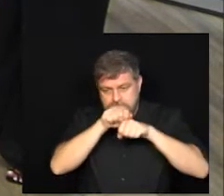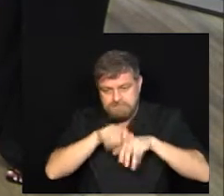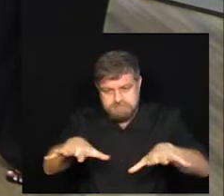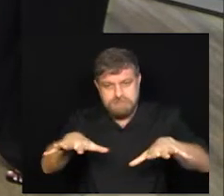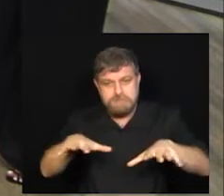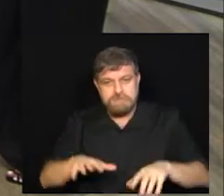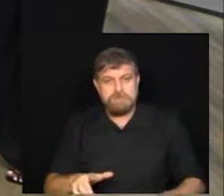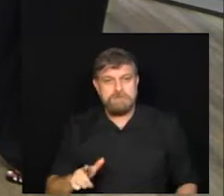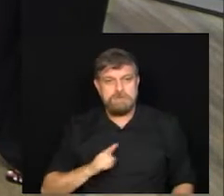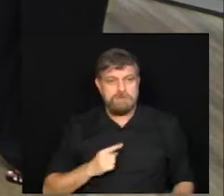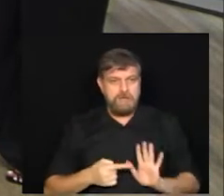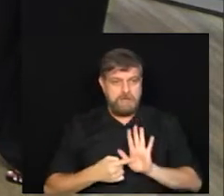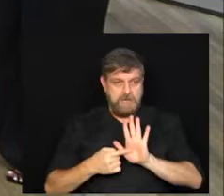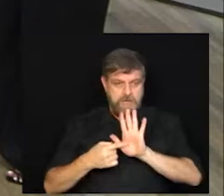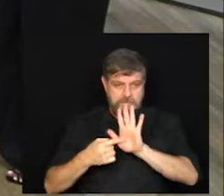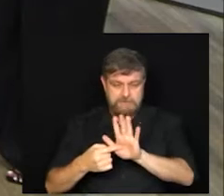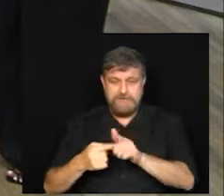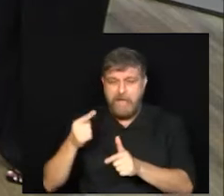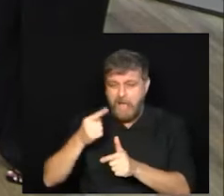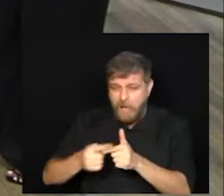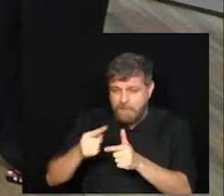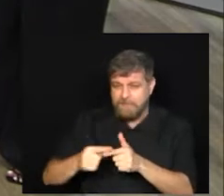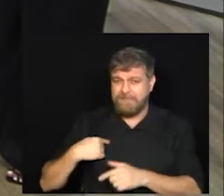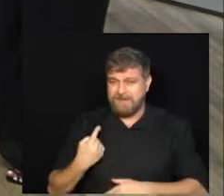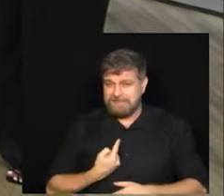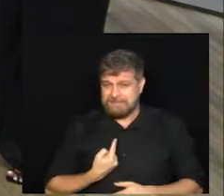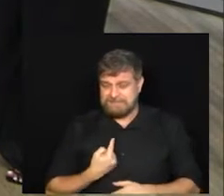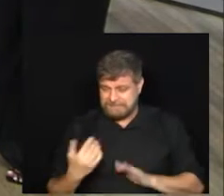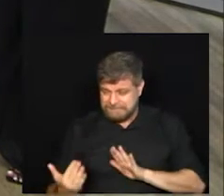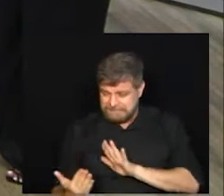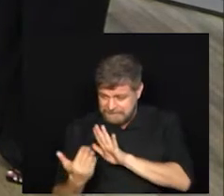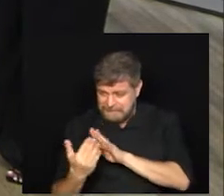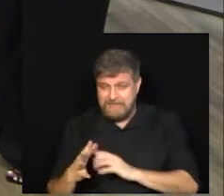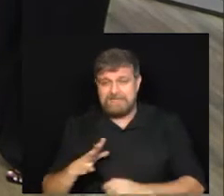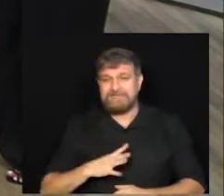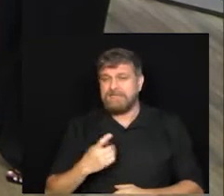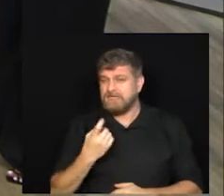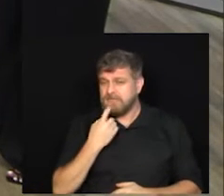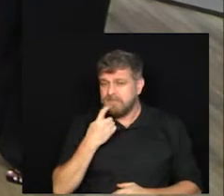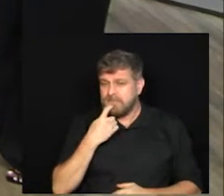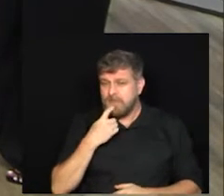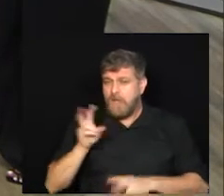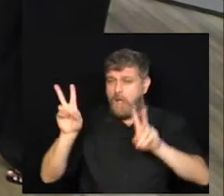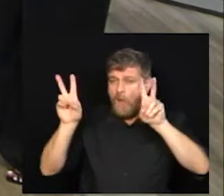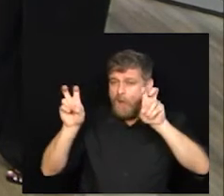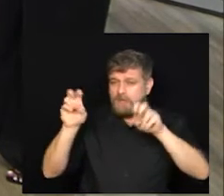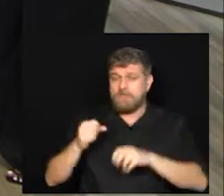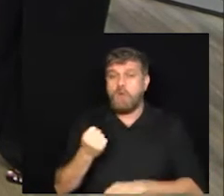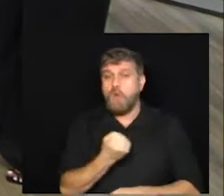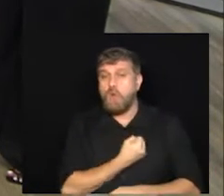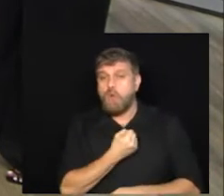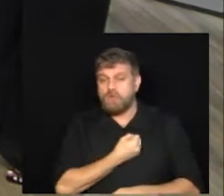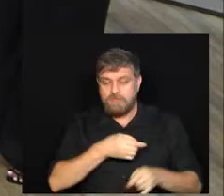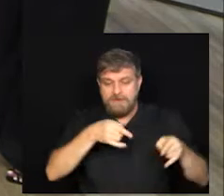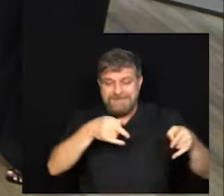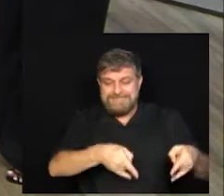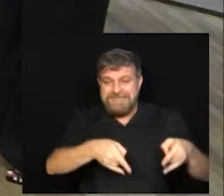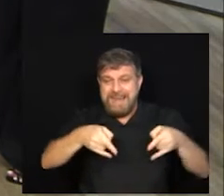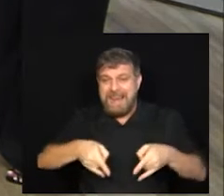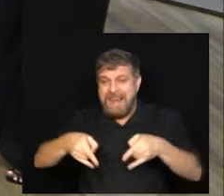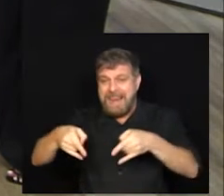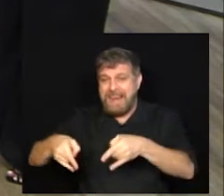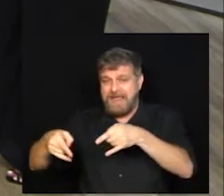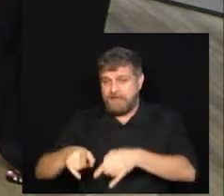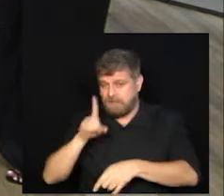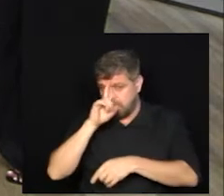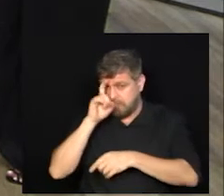para ilustrar, Mina, a situação que nós estamos vivendo hoje na nossa cidade em relação à ocupação de leitos de UTI,